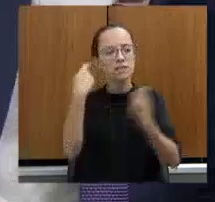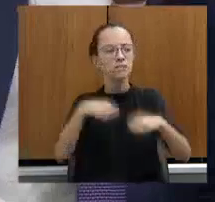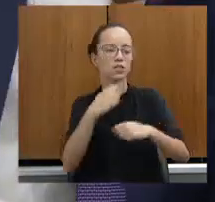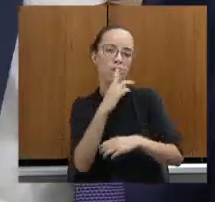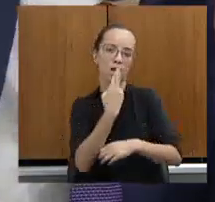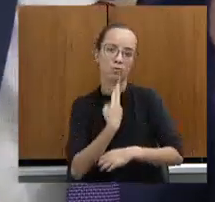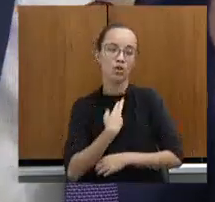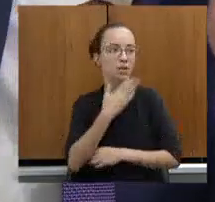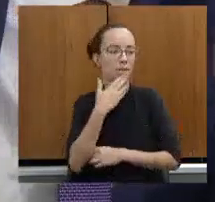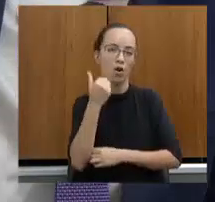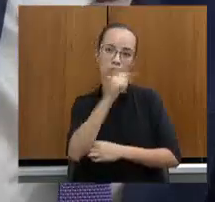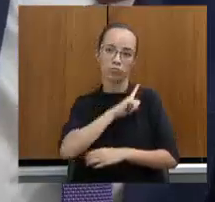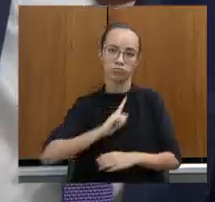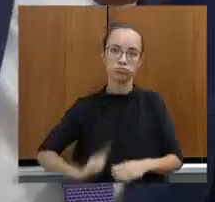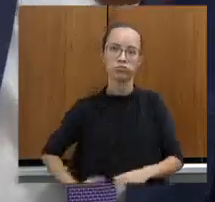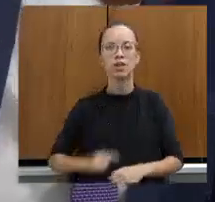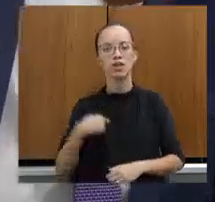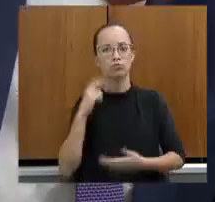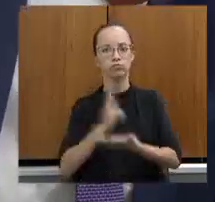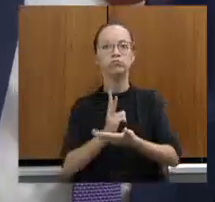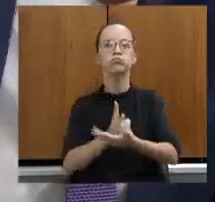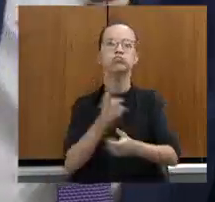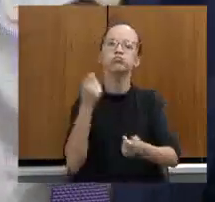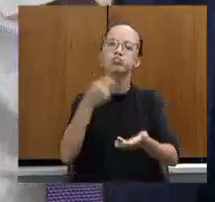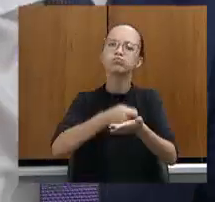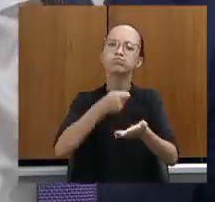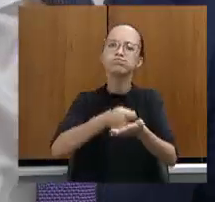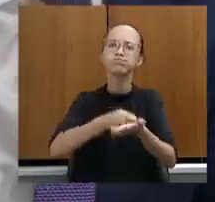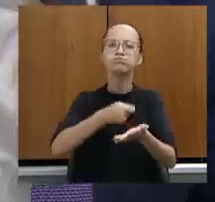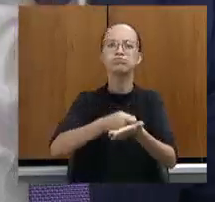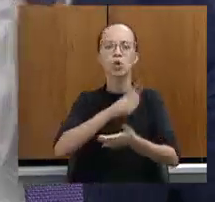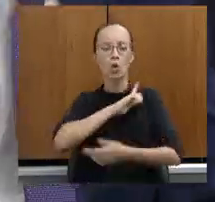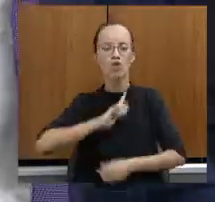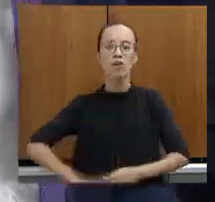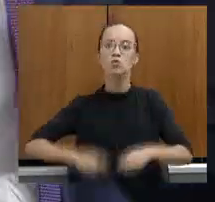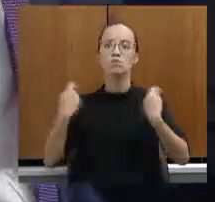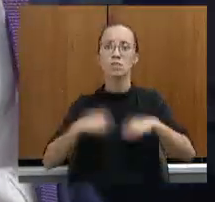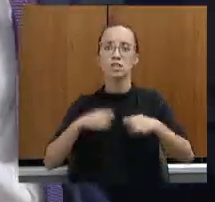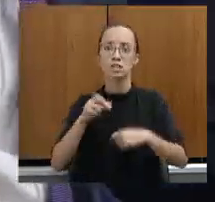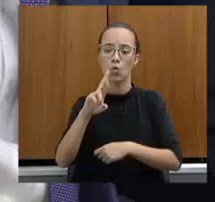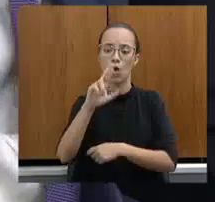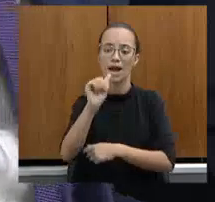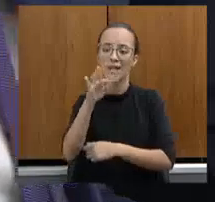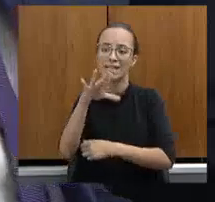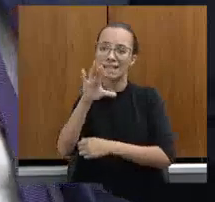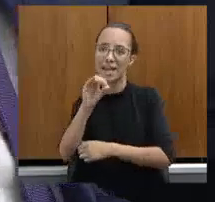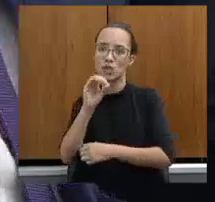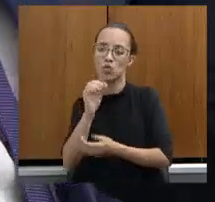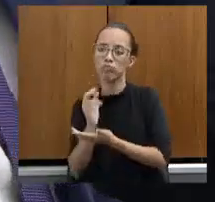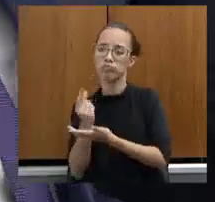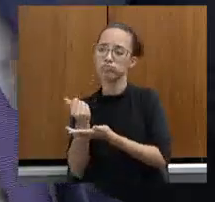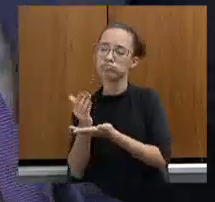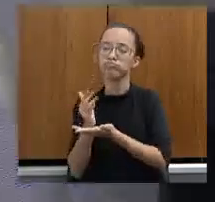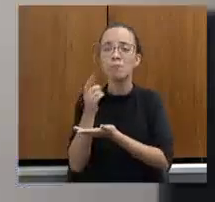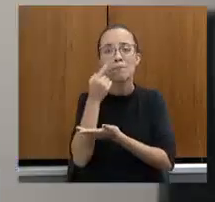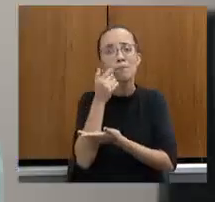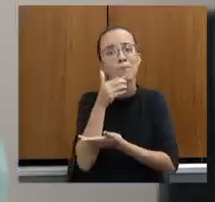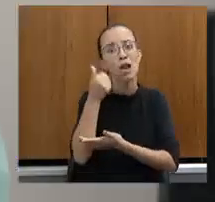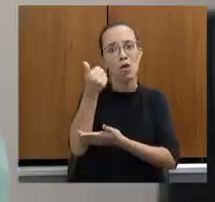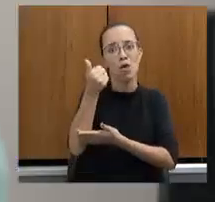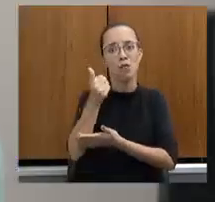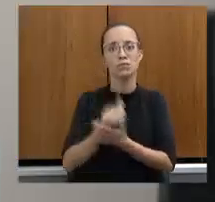ter respostas melhores do governo sigo cobrando que o Governo deveria fazer o rateio dos recursos do fundeb Obrigada